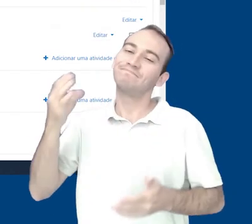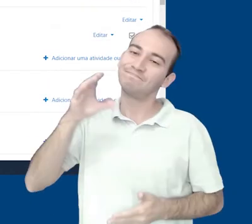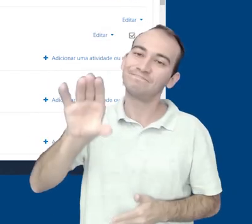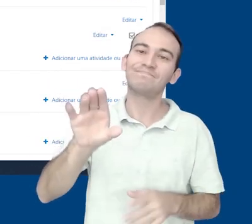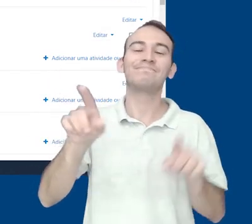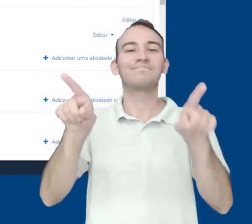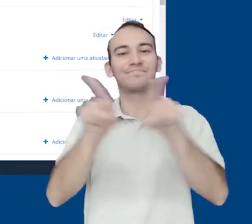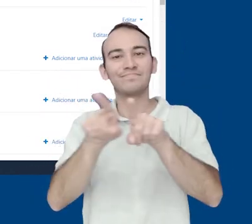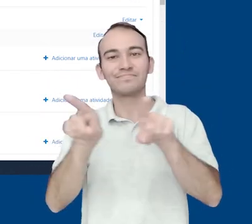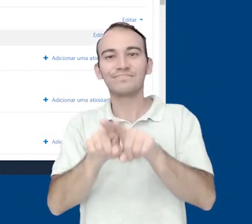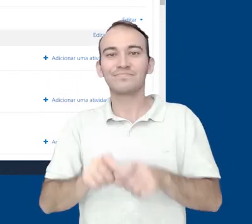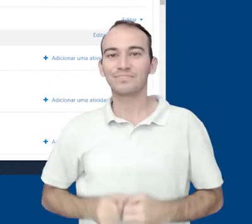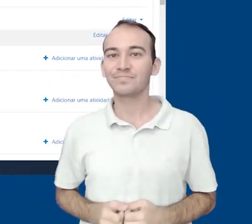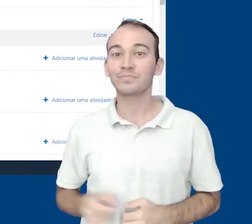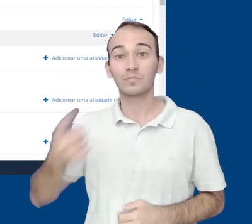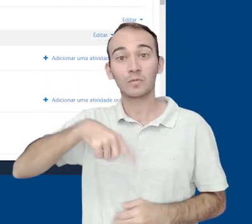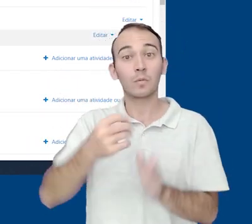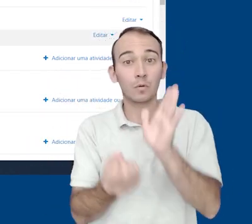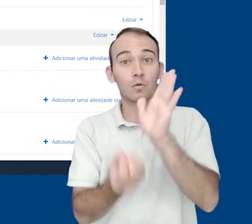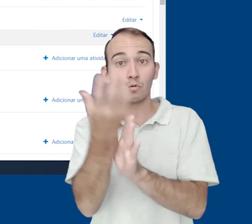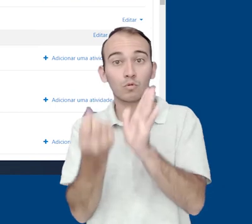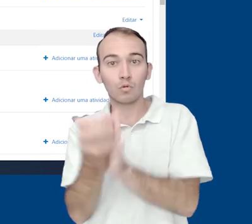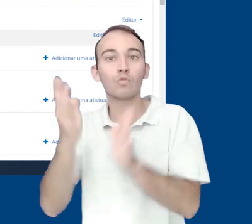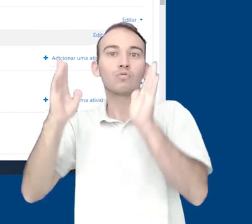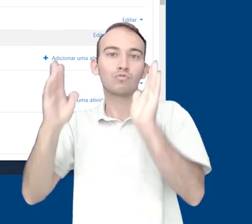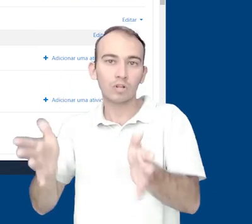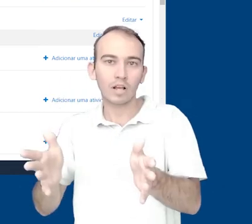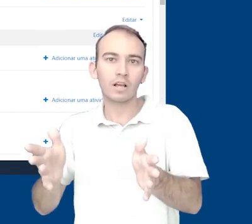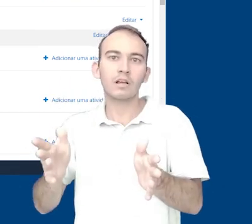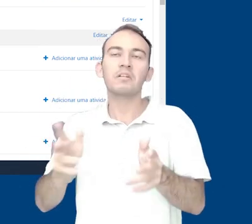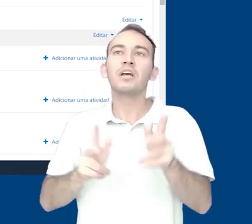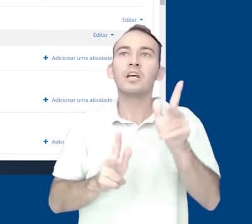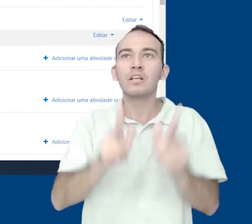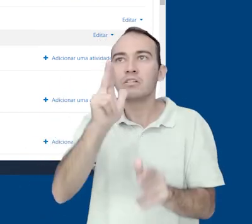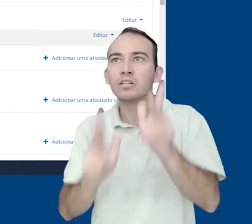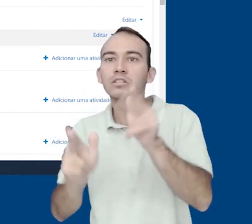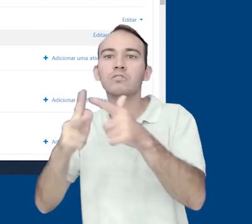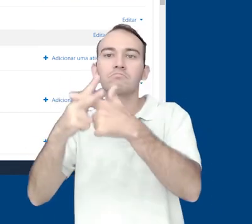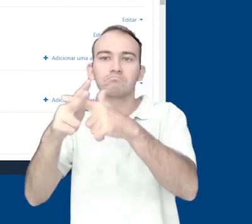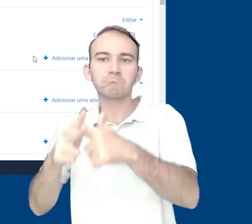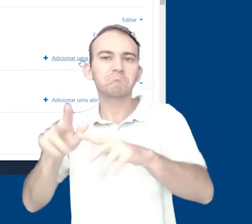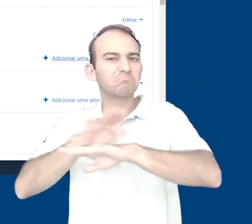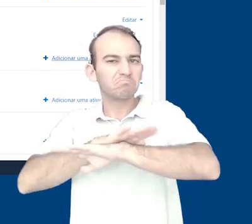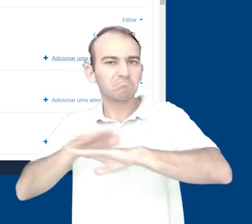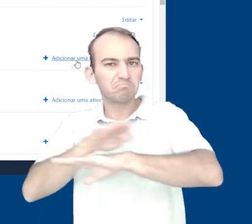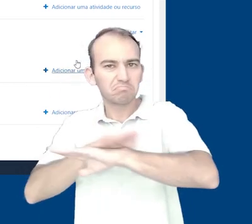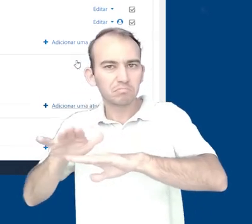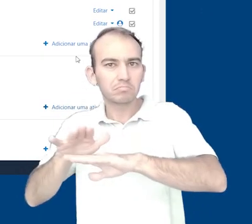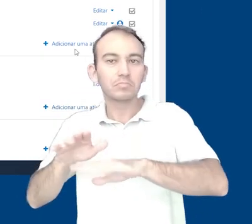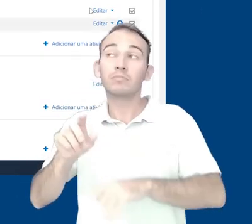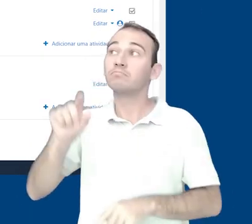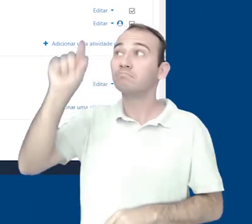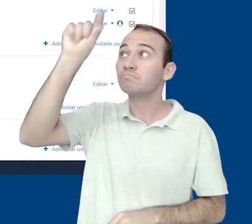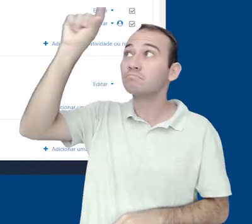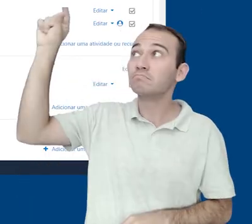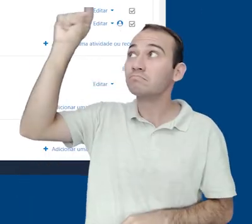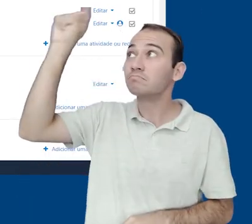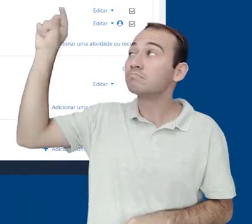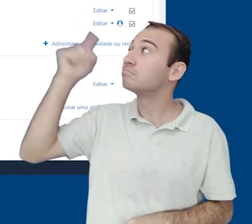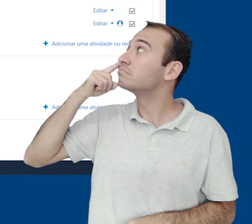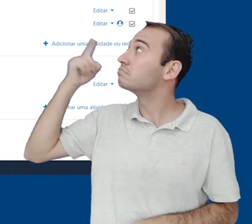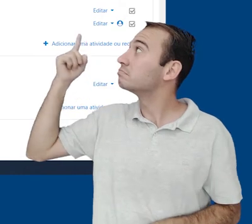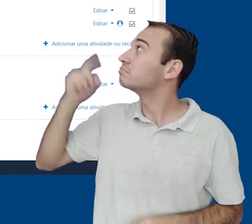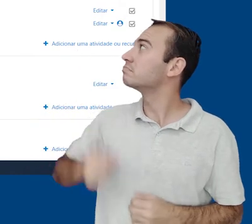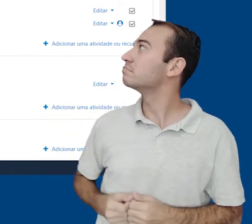Uma vez que tenhamos criado o novo recurso e não desejamos mais fazer edições, podemos vir